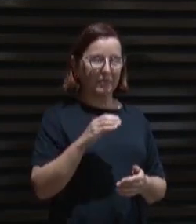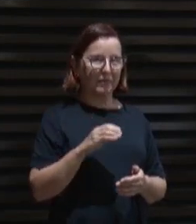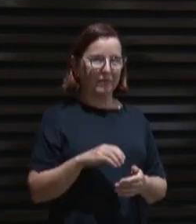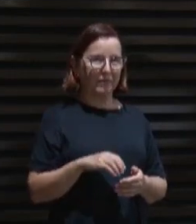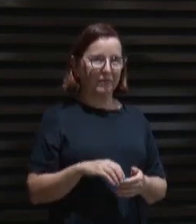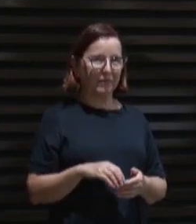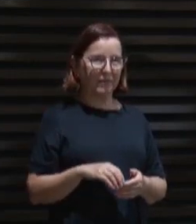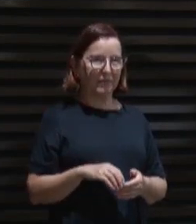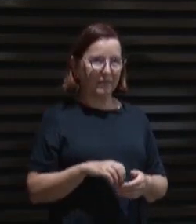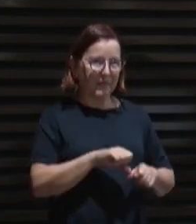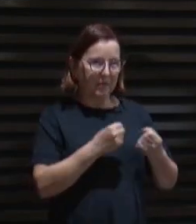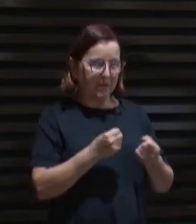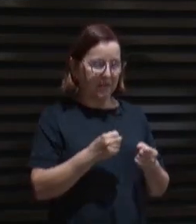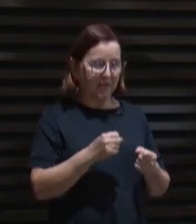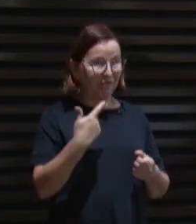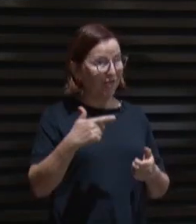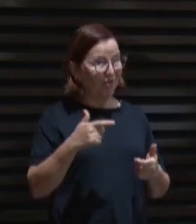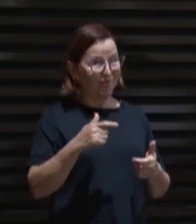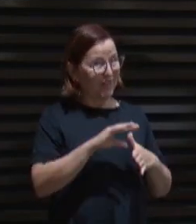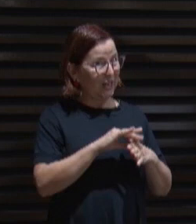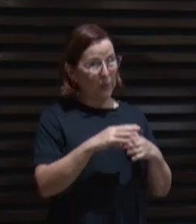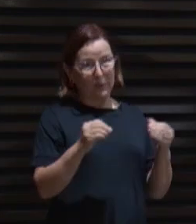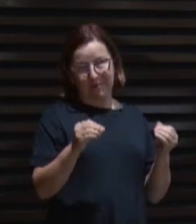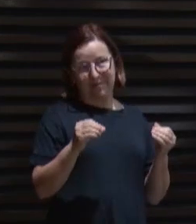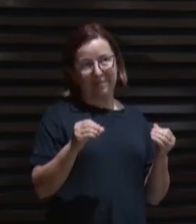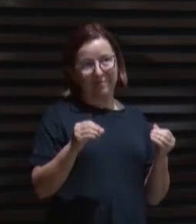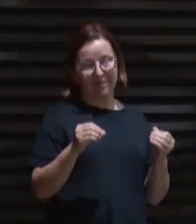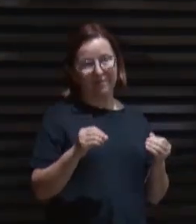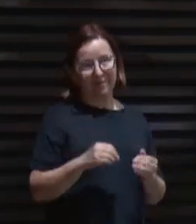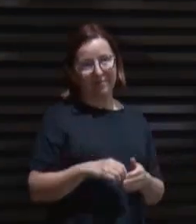quebrantado, sem que haja cura. A promessa é dura.